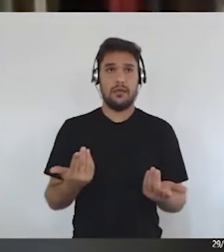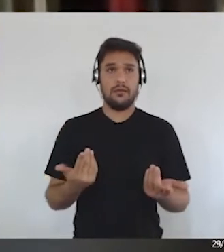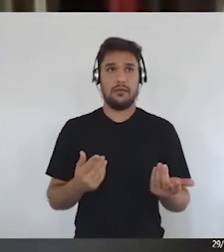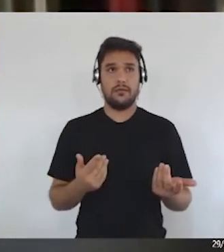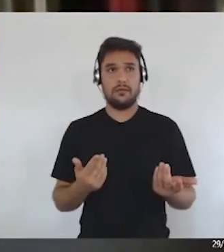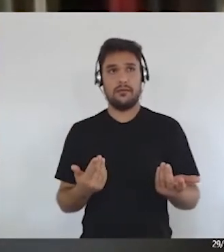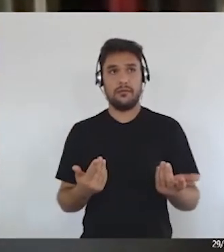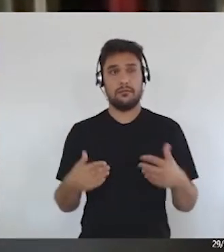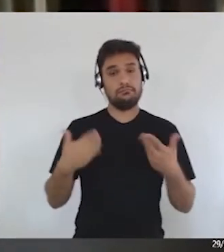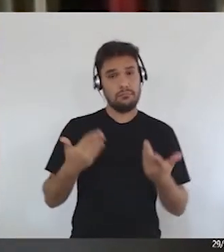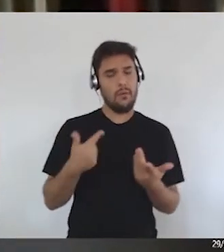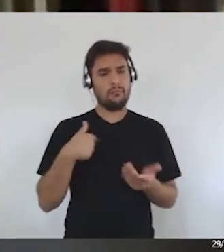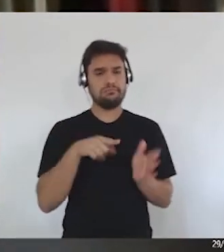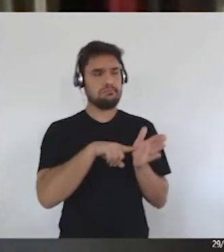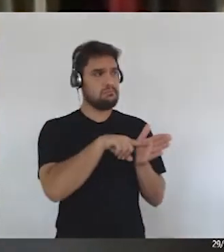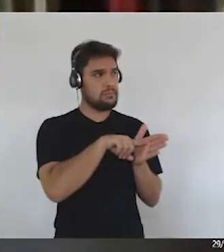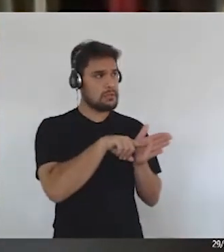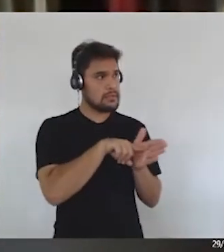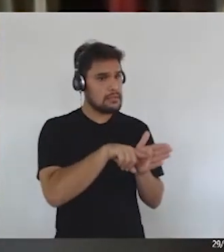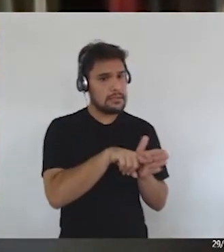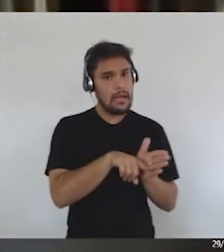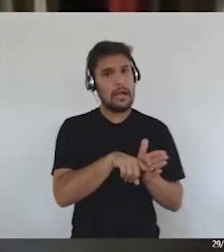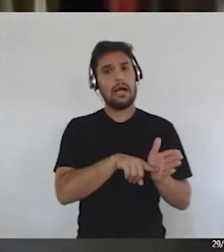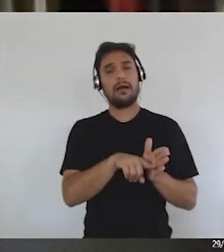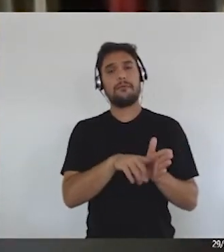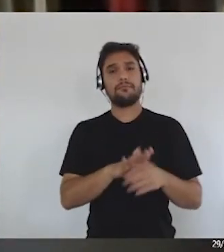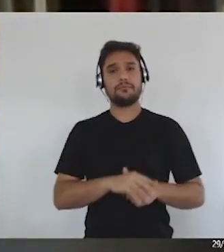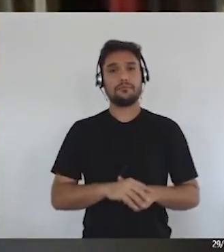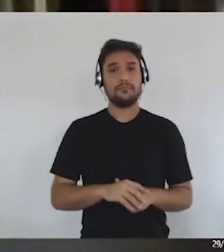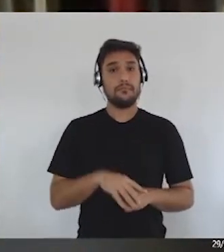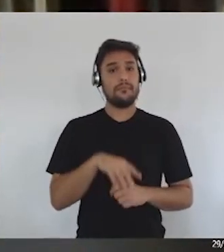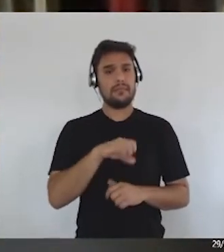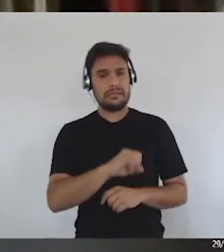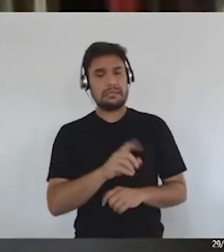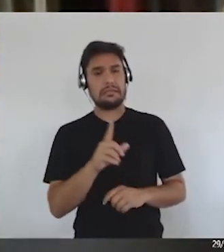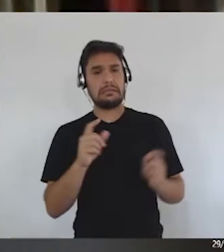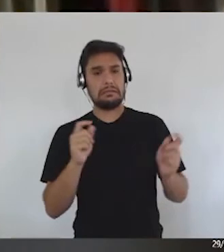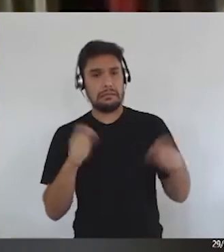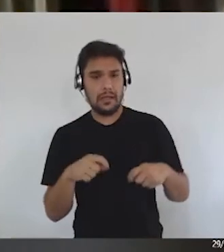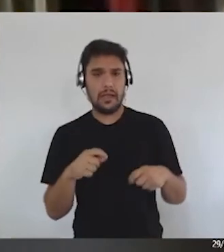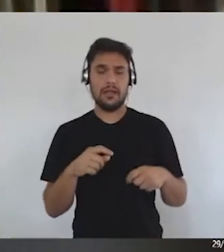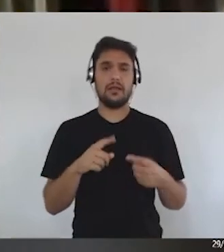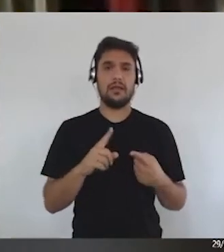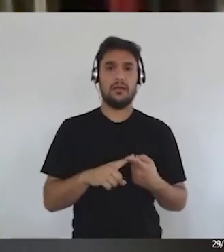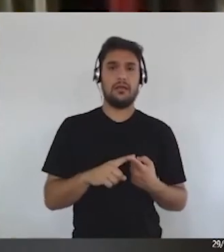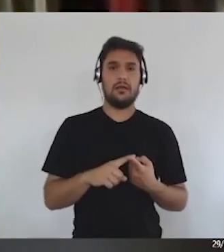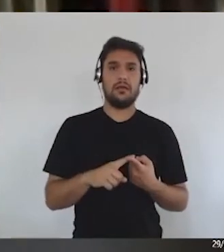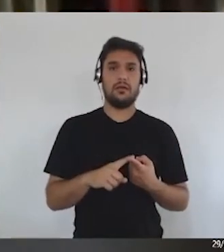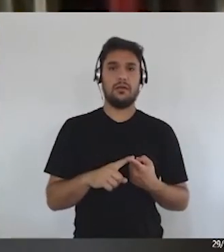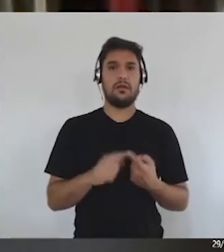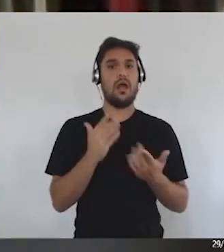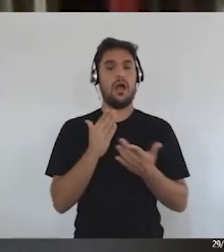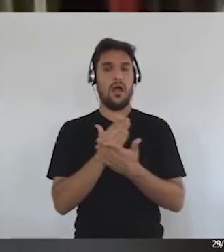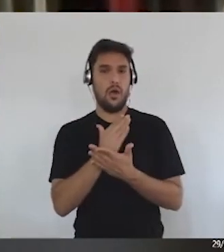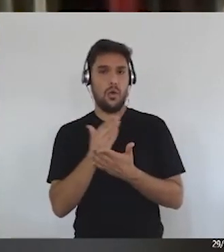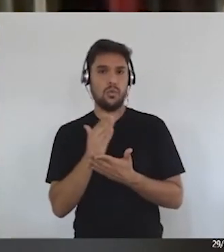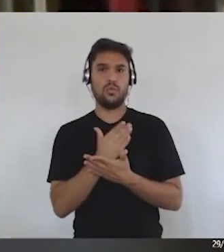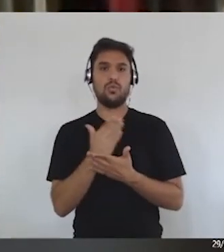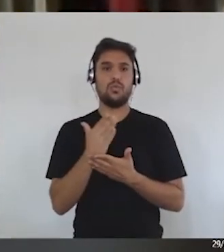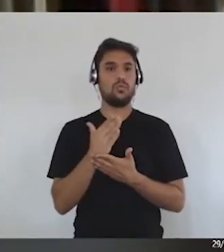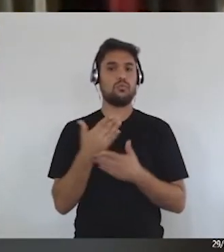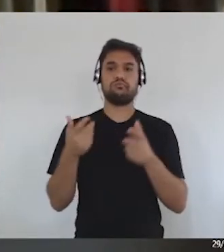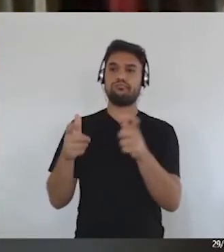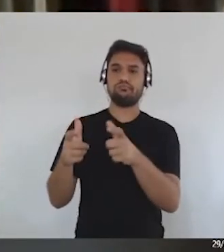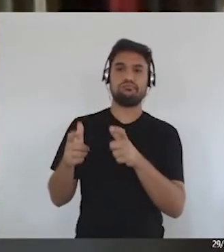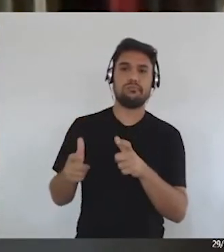Corte. E aí fui pesquisar a jurisprudência da Corte Nacional de Justiça, se existe em algum